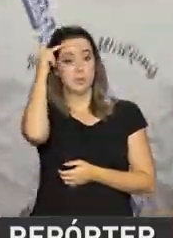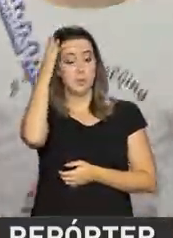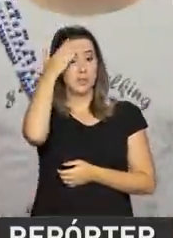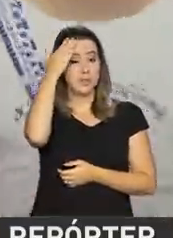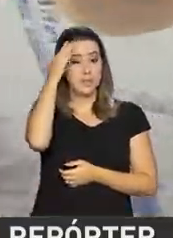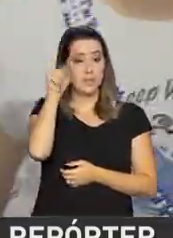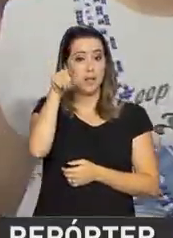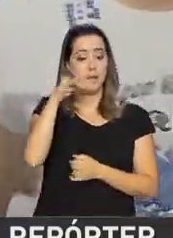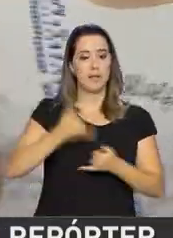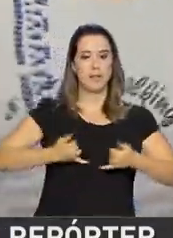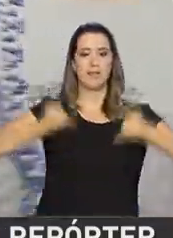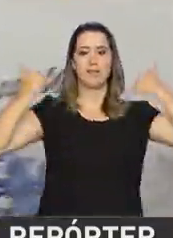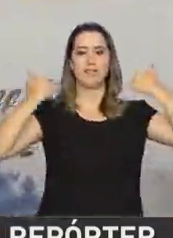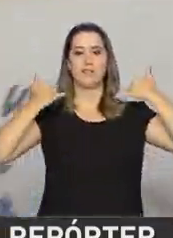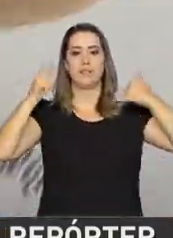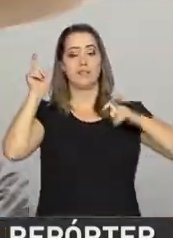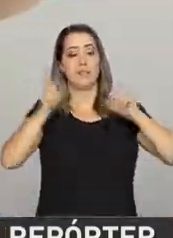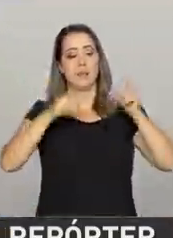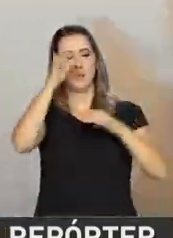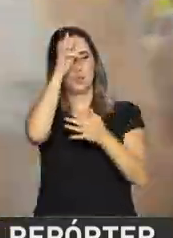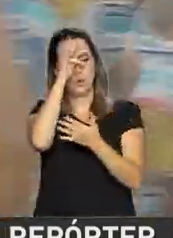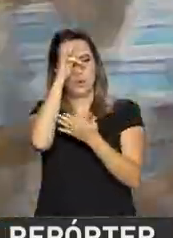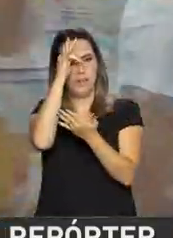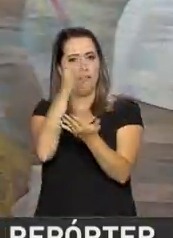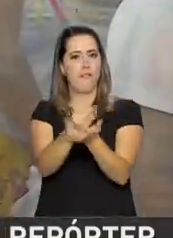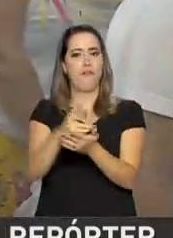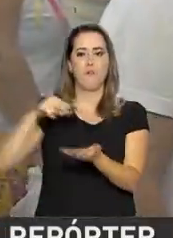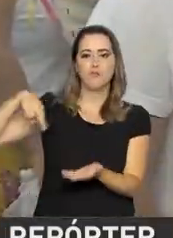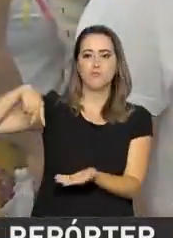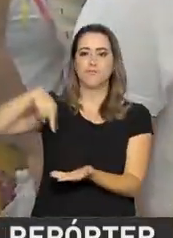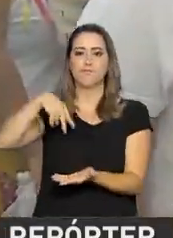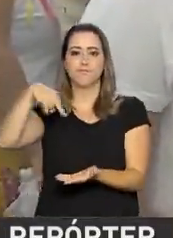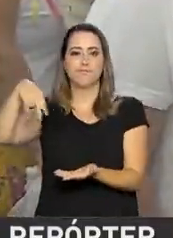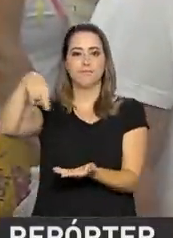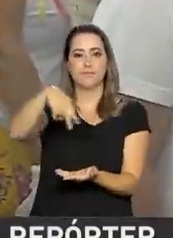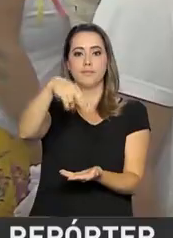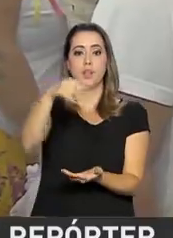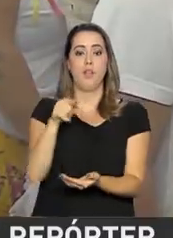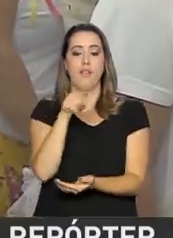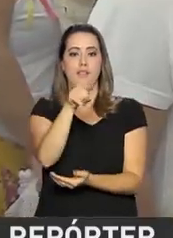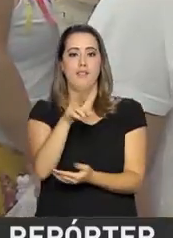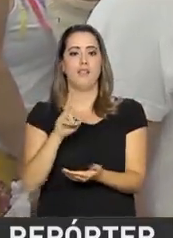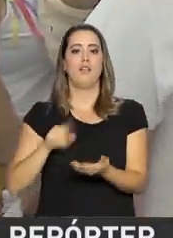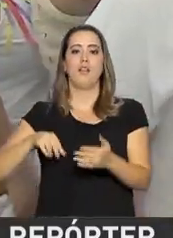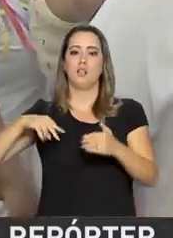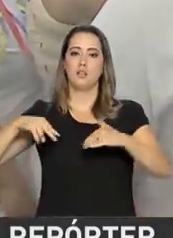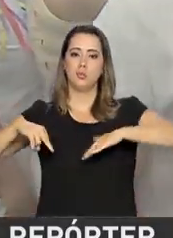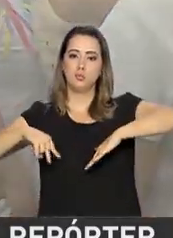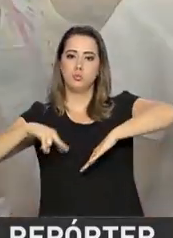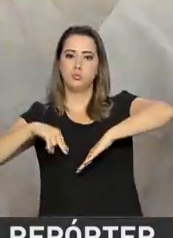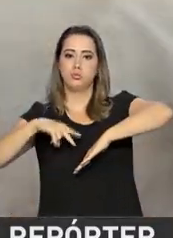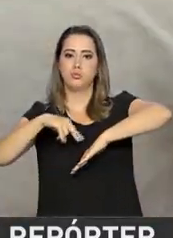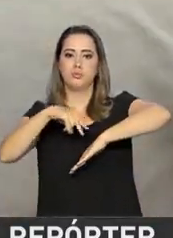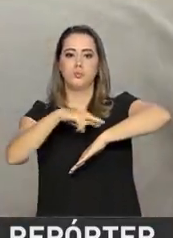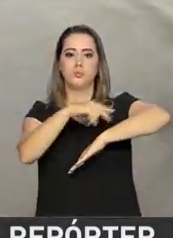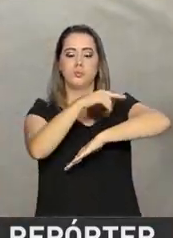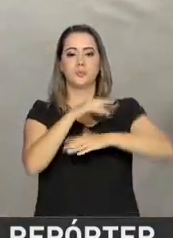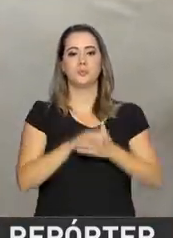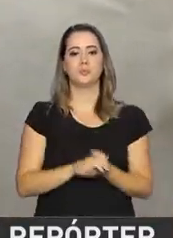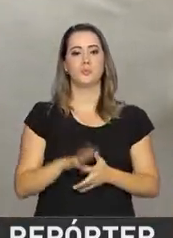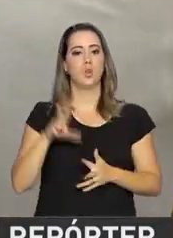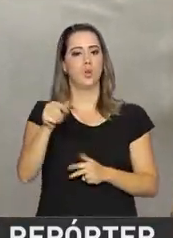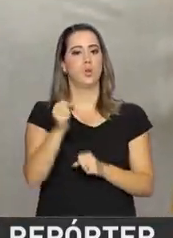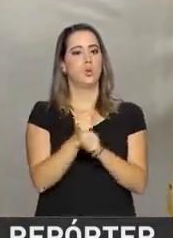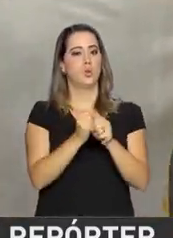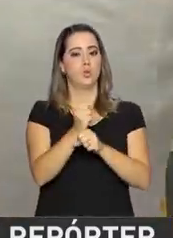festa do Senhor do Bonfim, quem tem fé vai a pé. E foi assim que Juraci subiu a colina sagrada. Todo ano